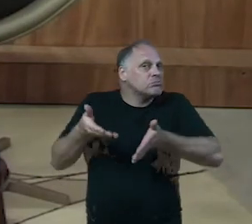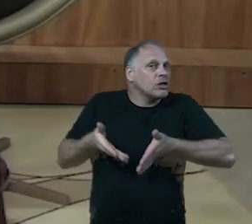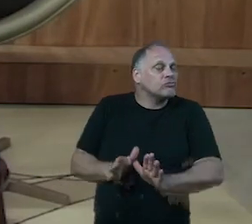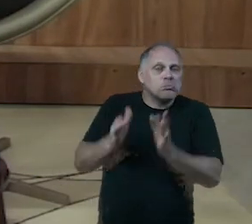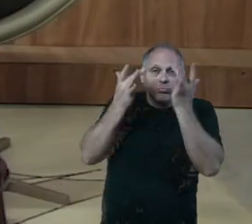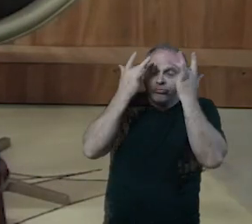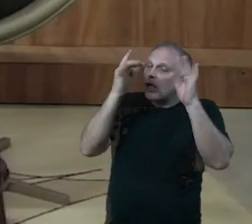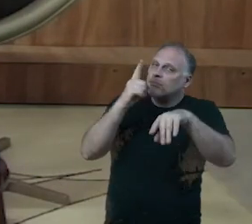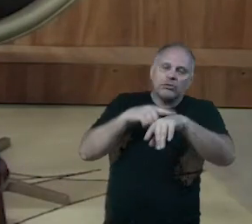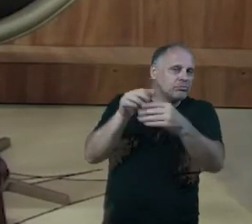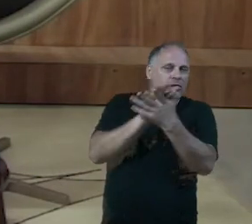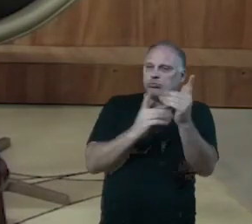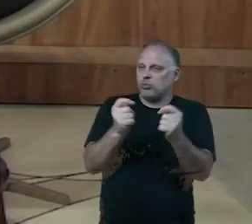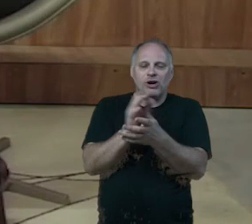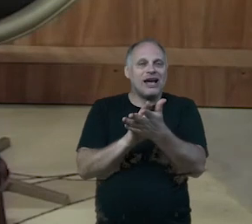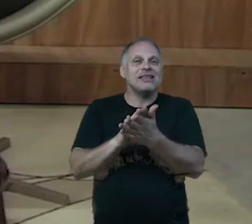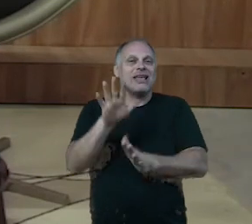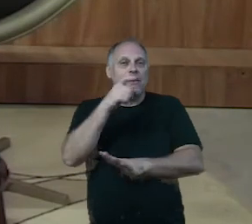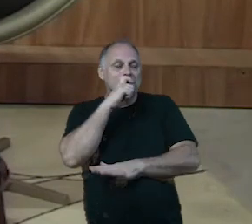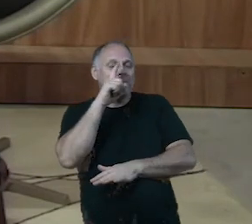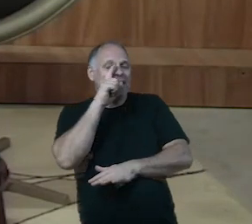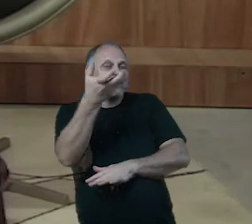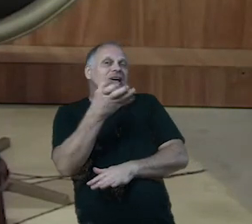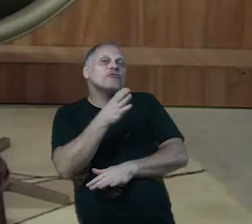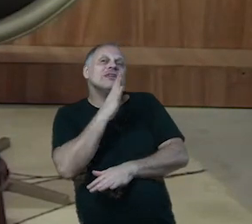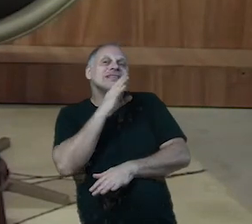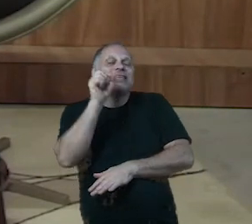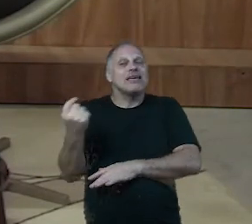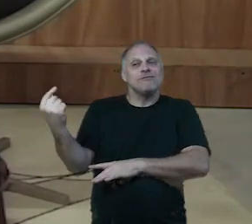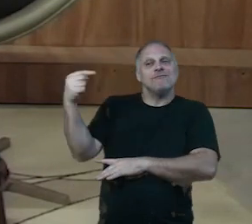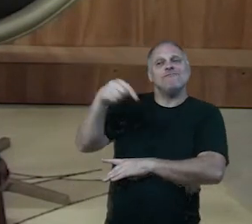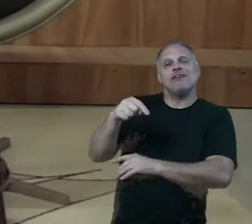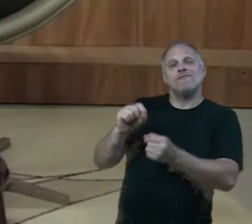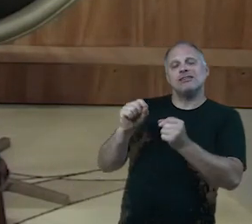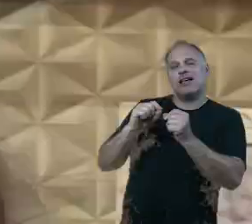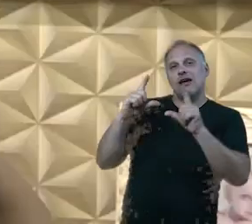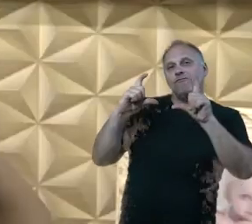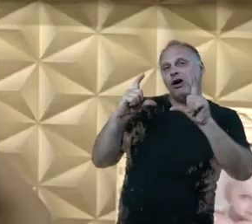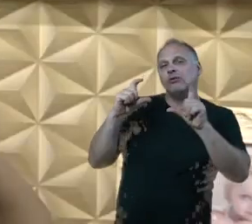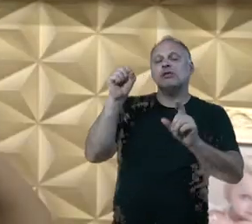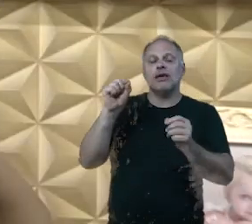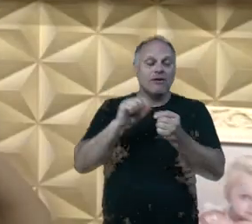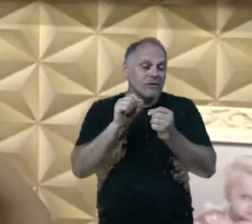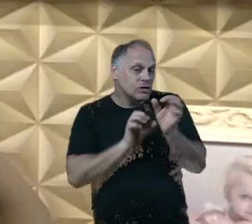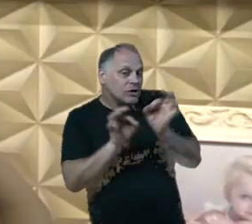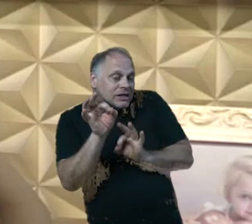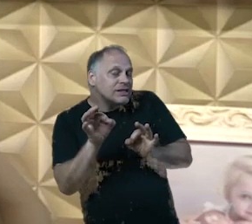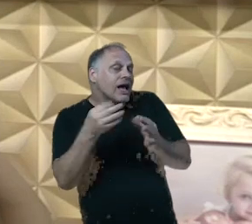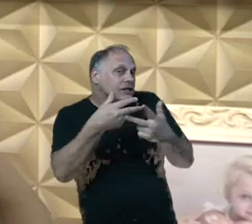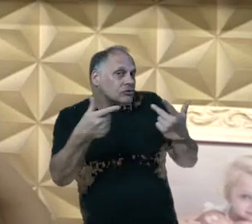nascer, enfim, e normalmente os pais, eles gostam de conhecer já quem vai estar, a equipe que vai estar, inclusive quem vai estar